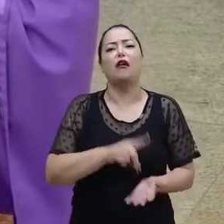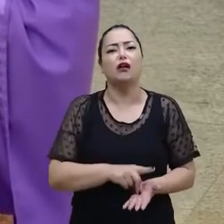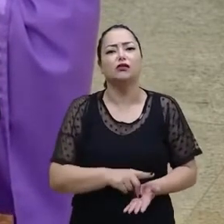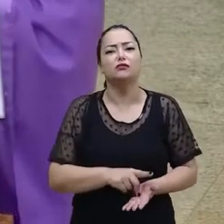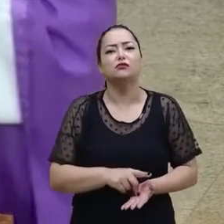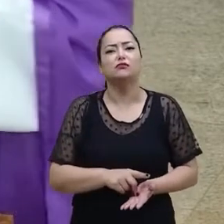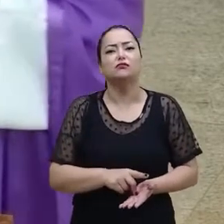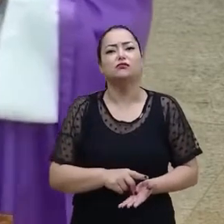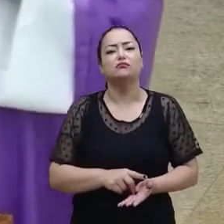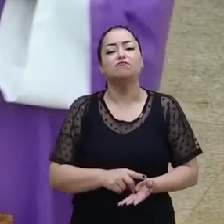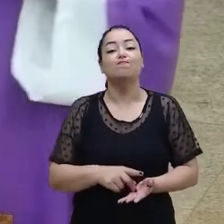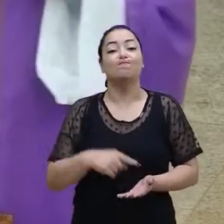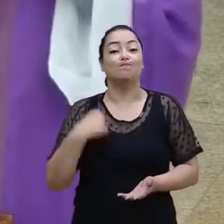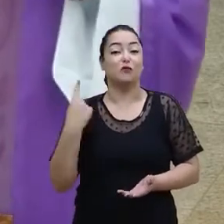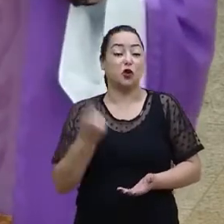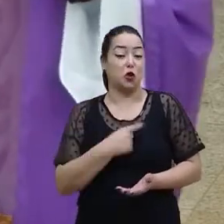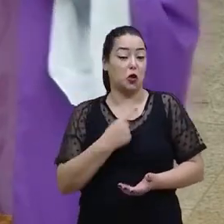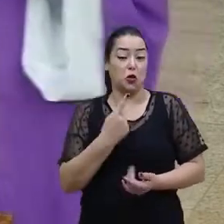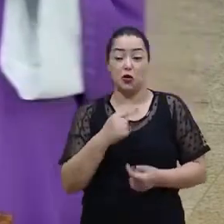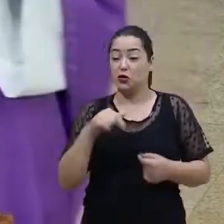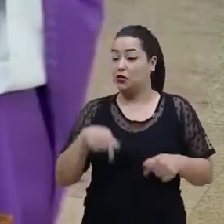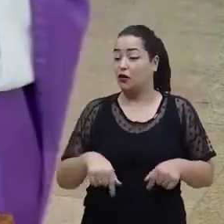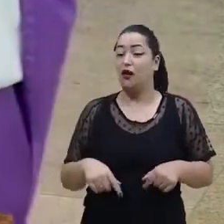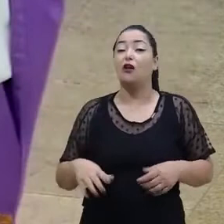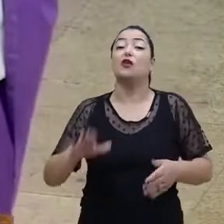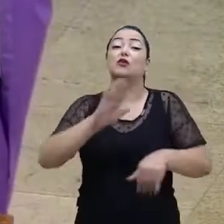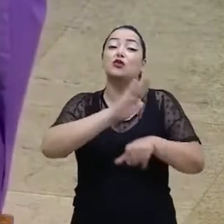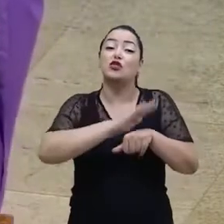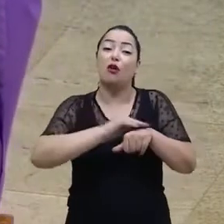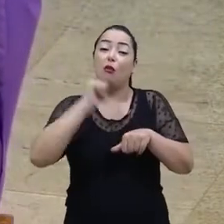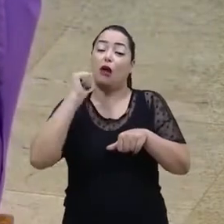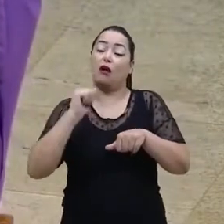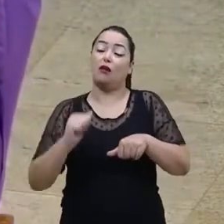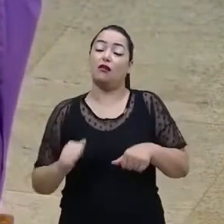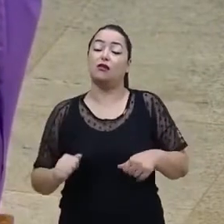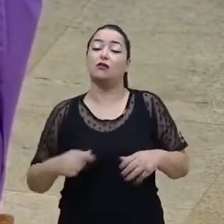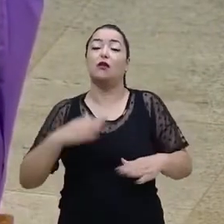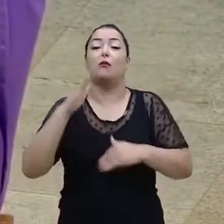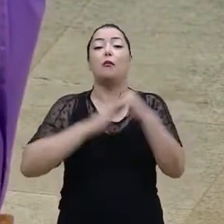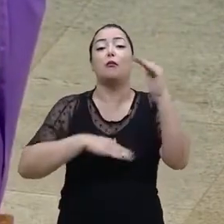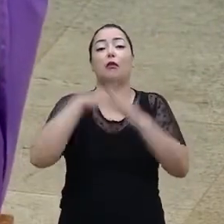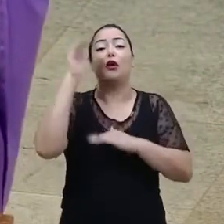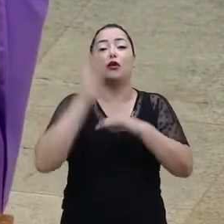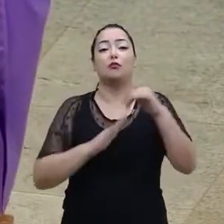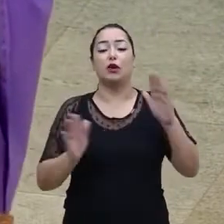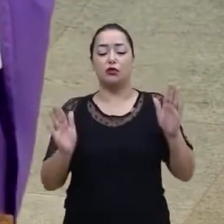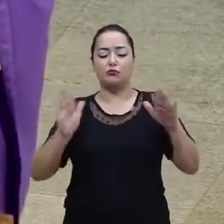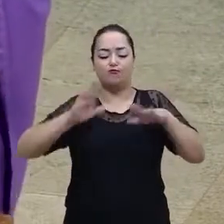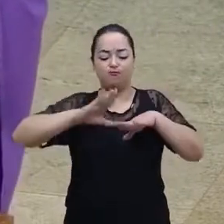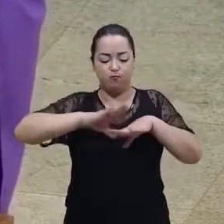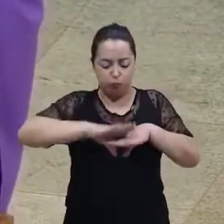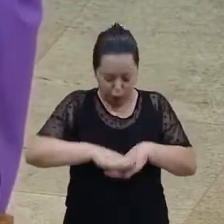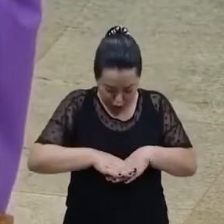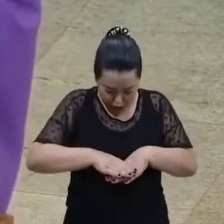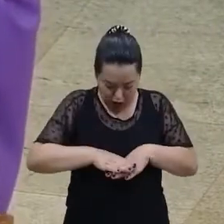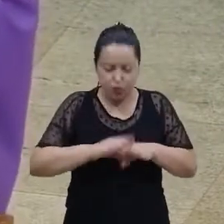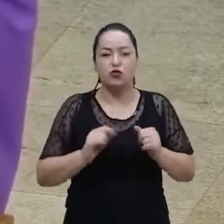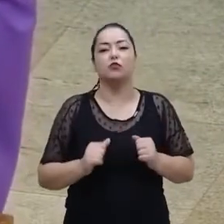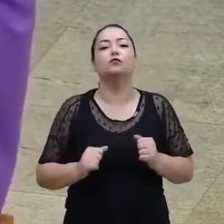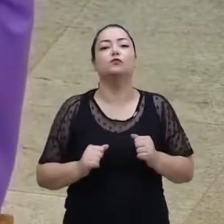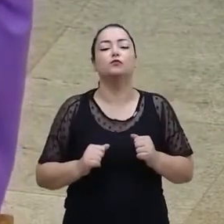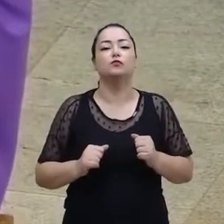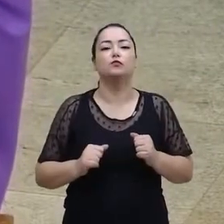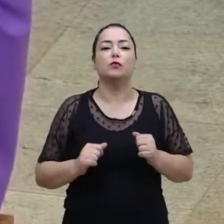e nós aqui estamos convocados a humildade convocados a viver